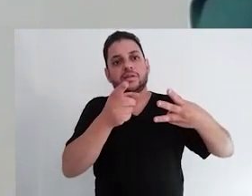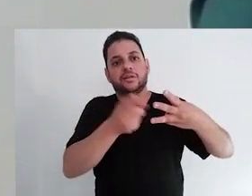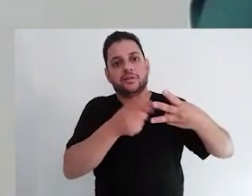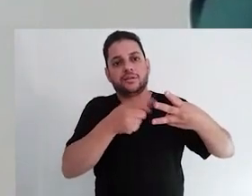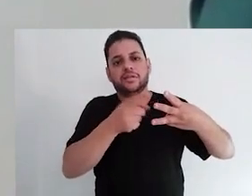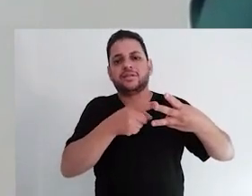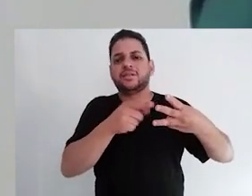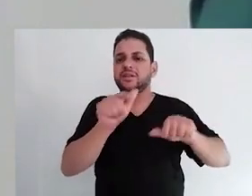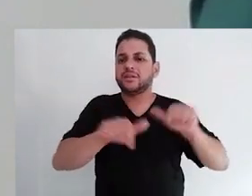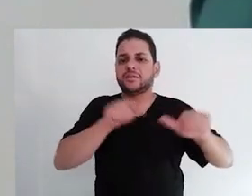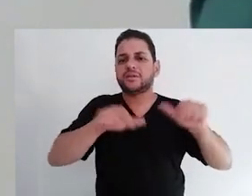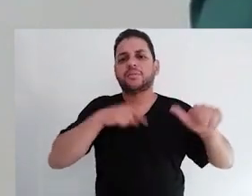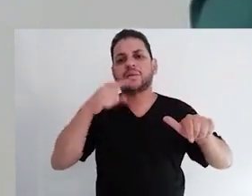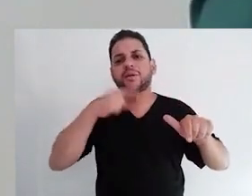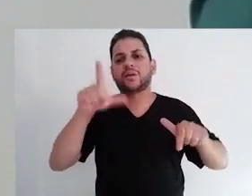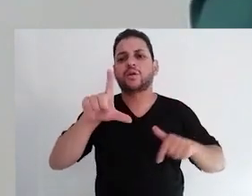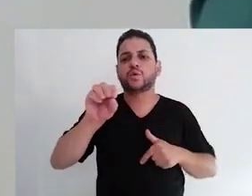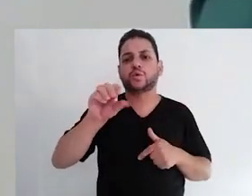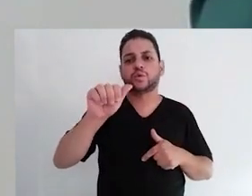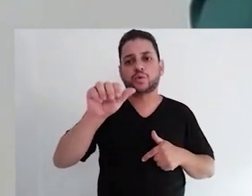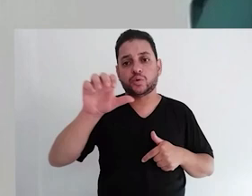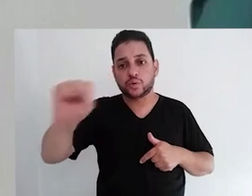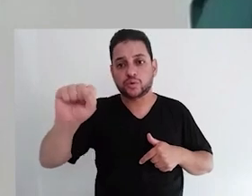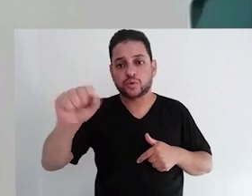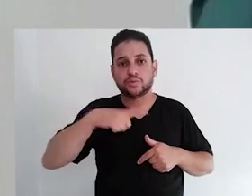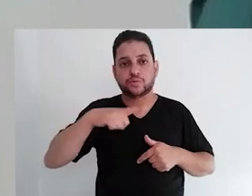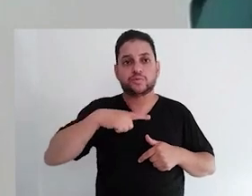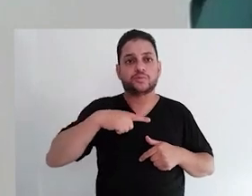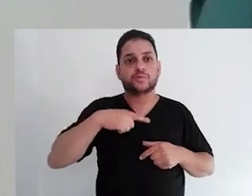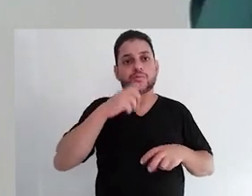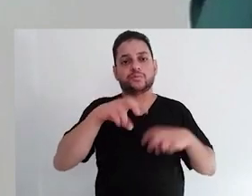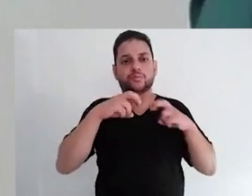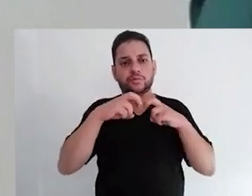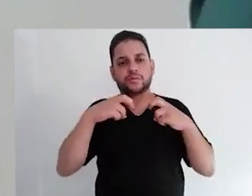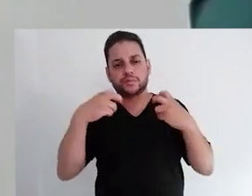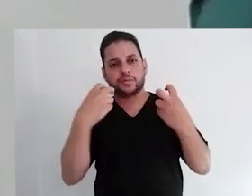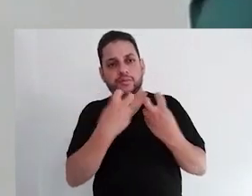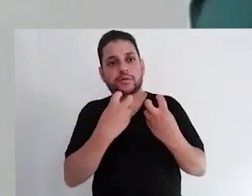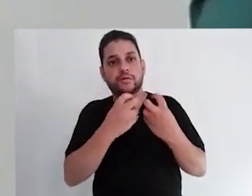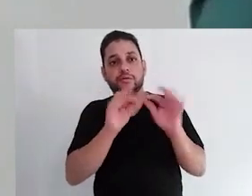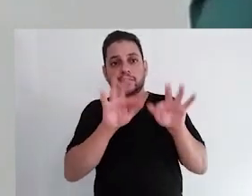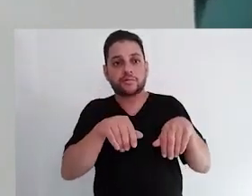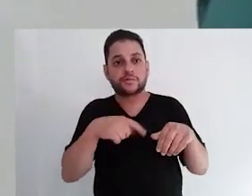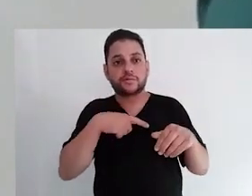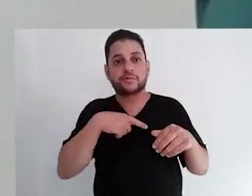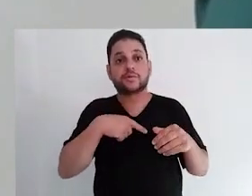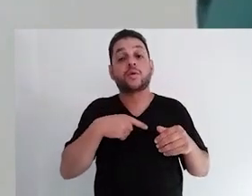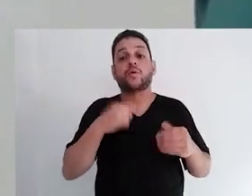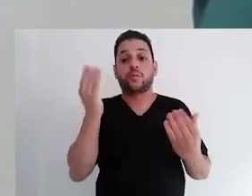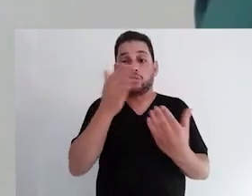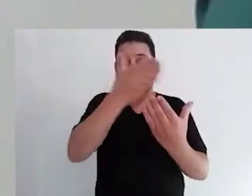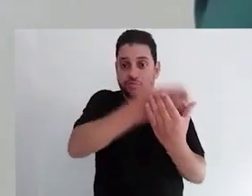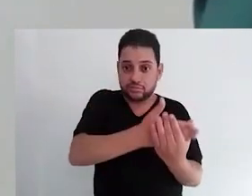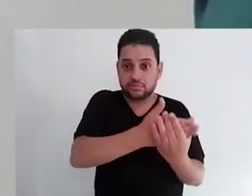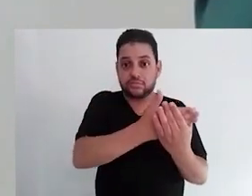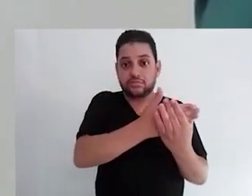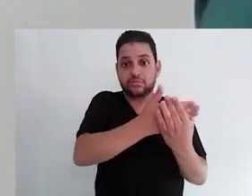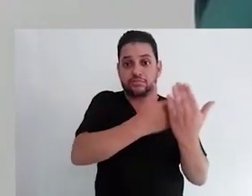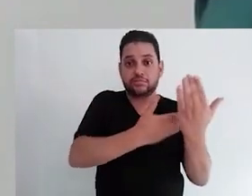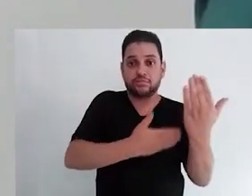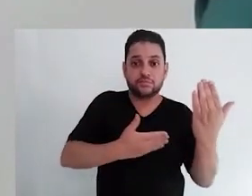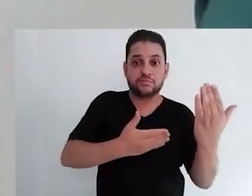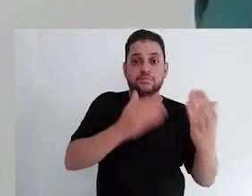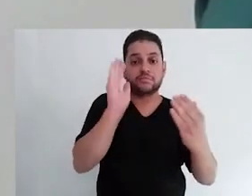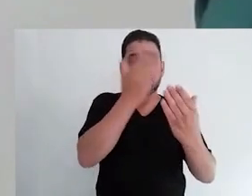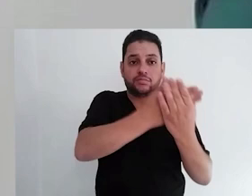incapacidade, LOAS, eles vêm para o núcleo já com perícia feita e com as partes intimadas. Em termos, o processo, em tese, o processo estaria